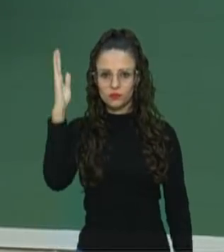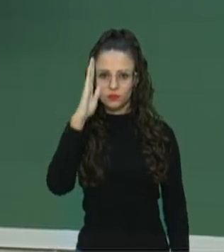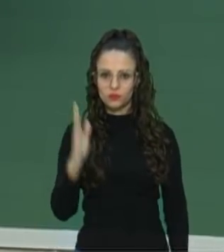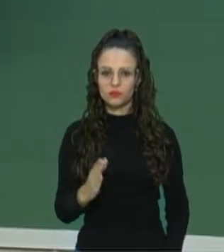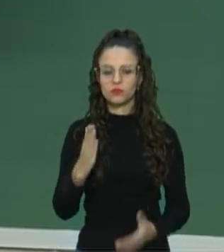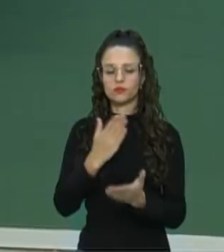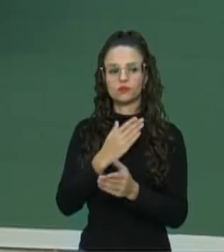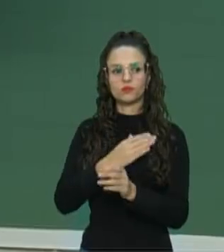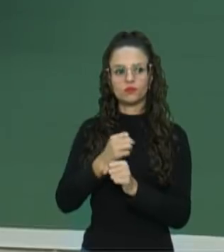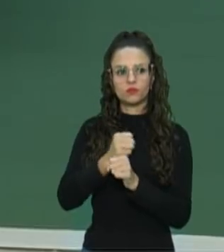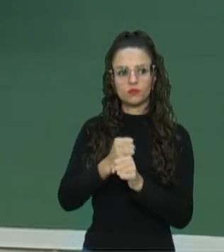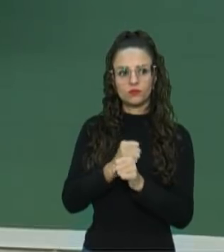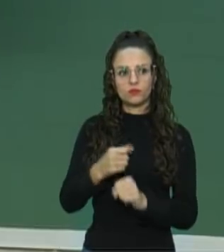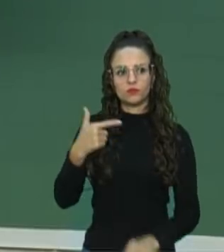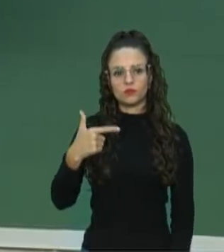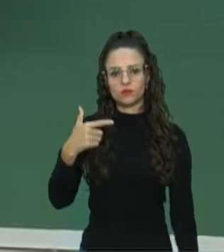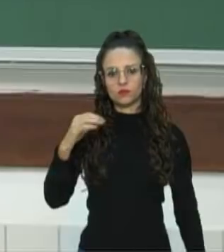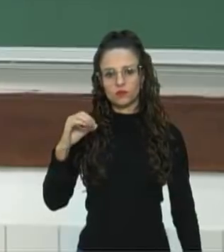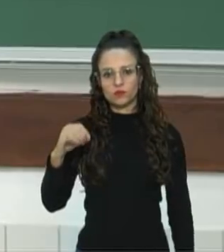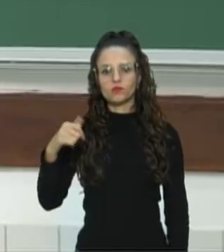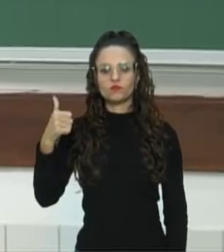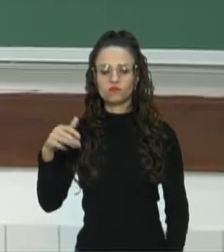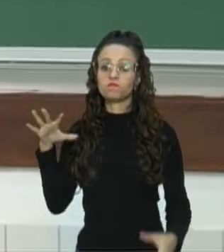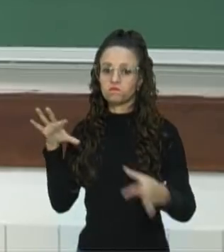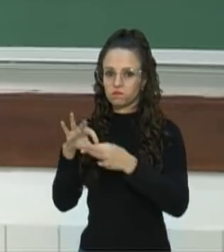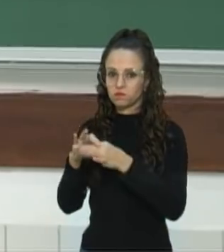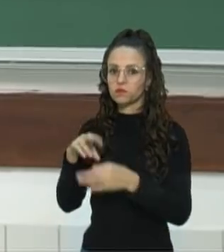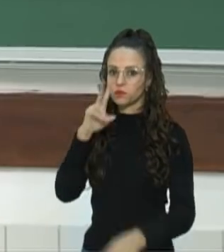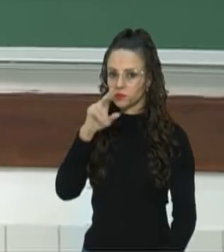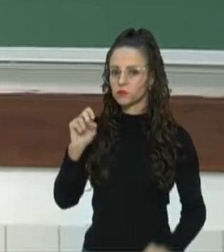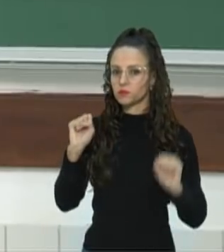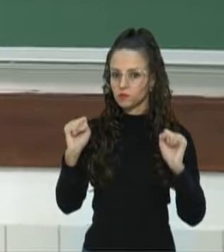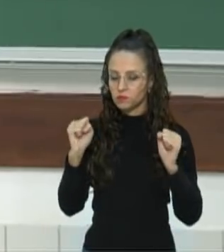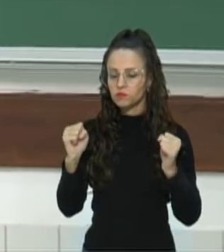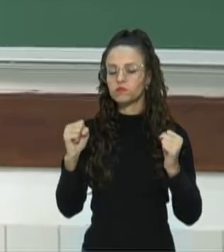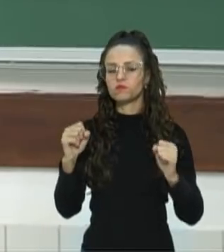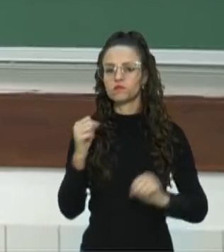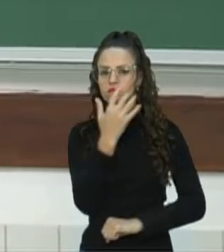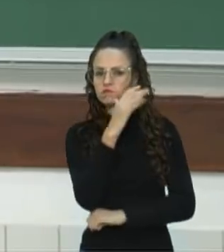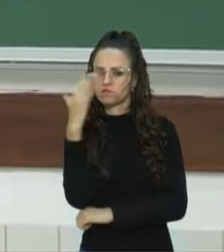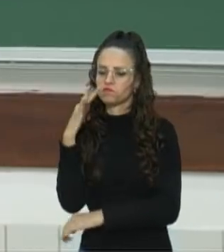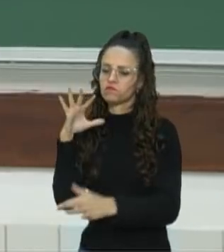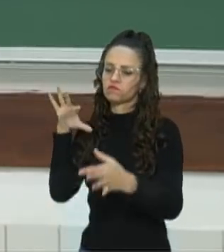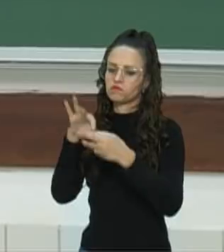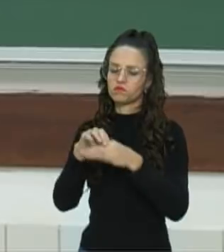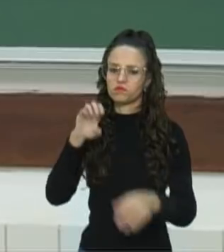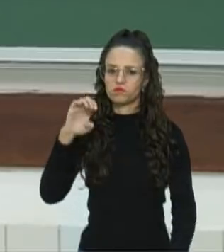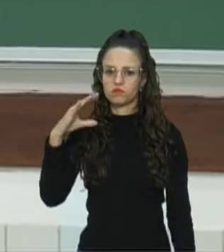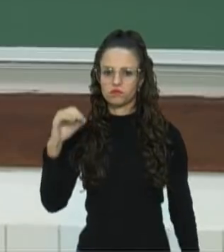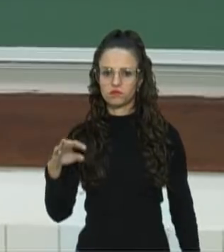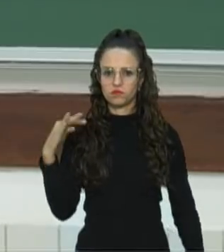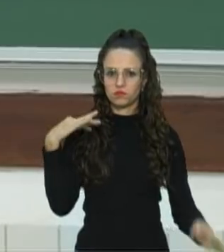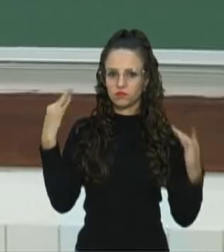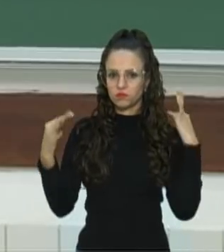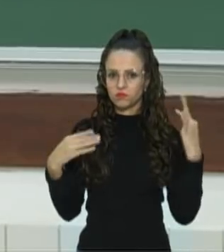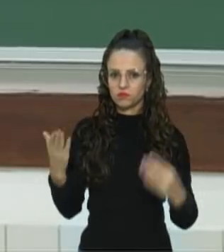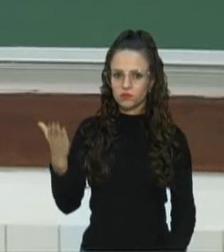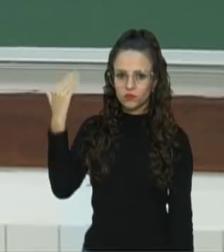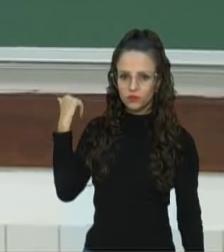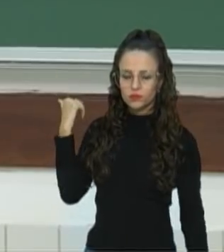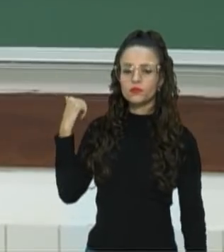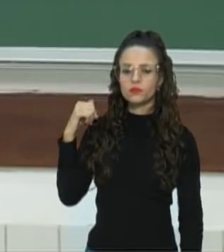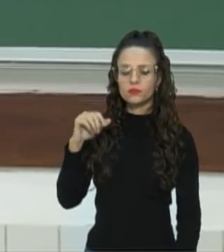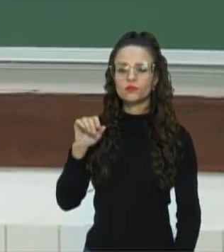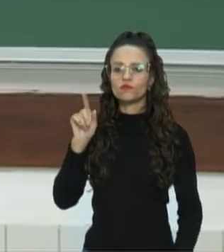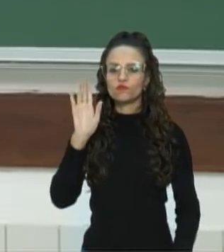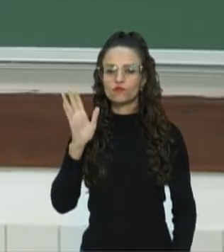em 2001. É muito forte, bastante ligada ao ecoturismo, como eu já falei para vocês. Na aula passada nós vimos a prática do rapel também,